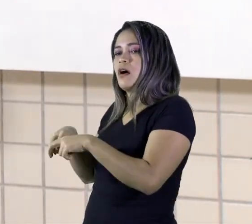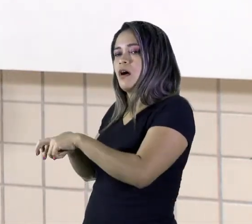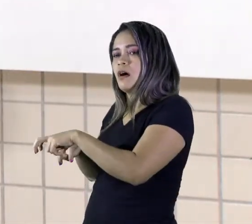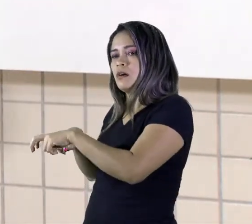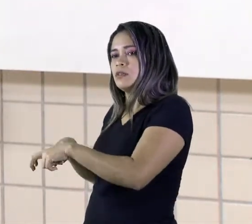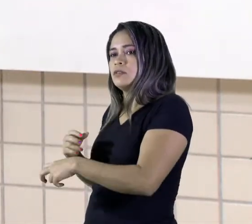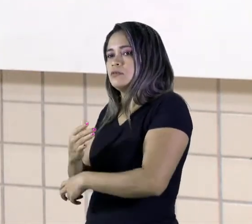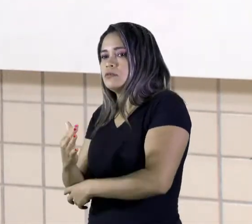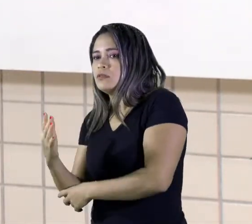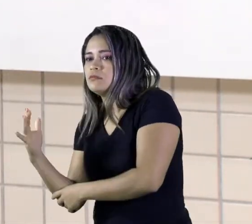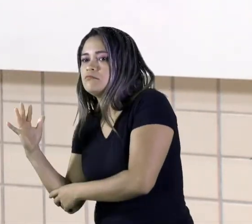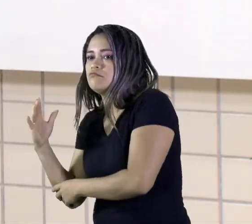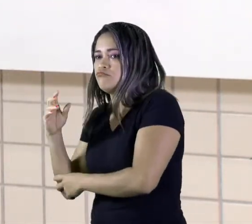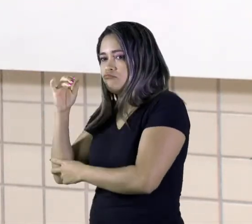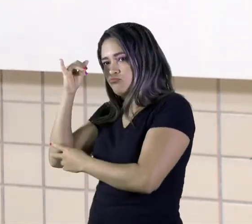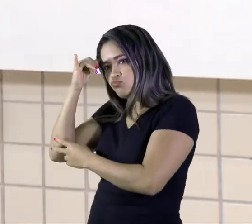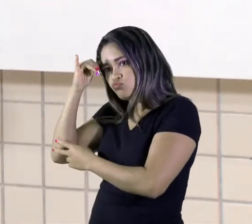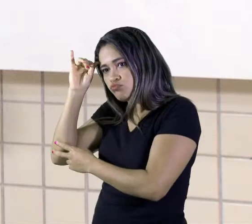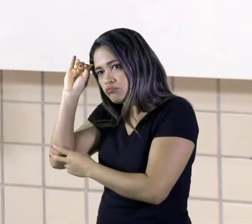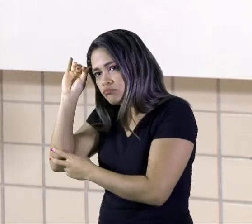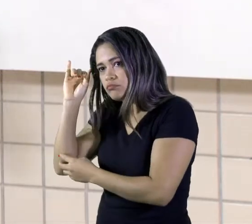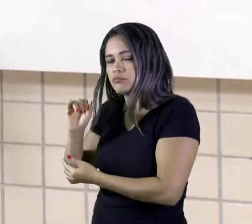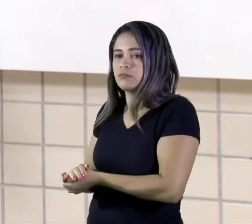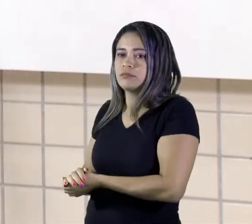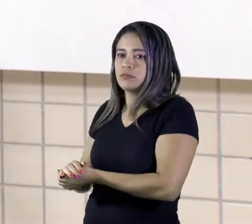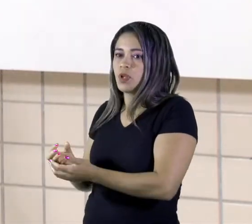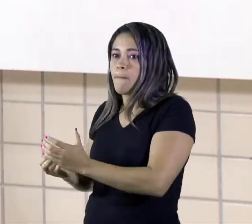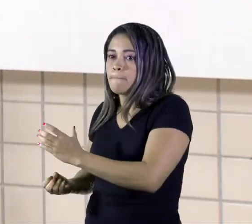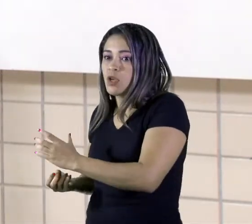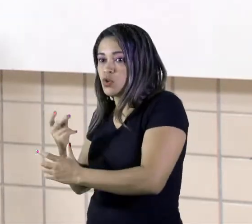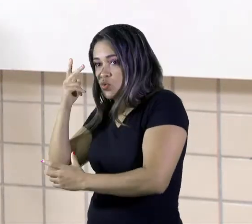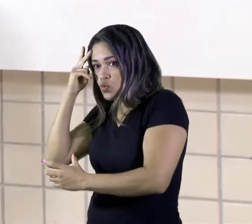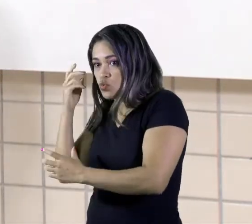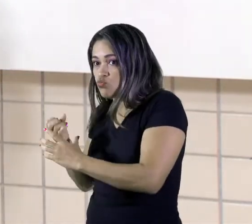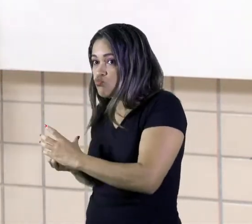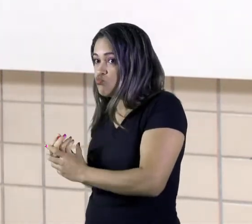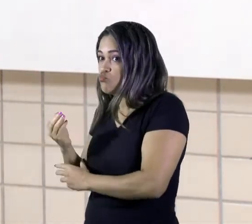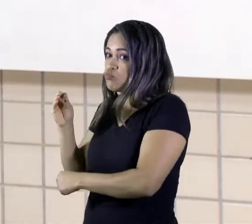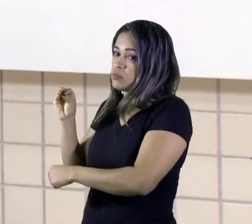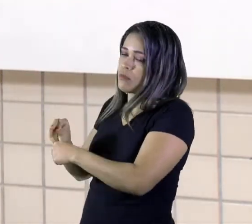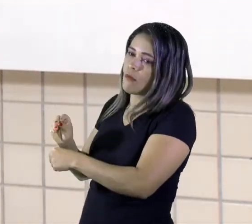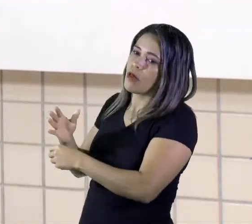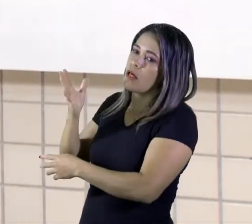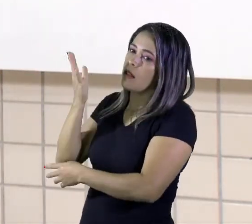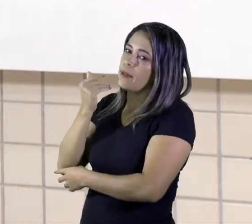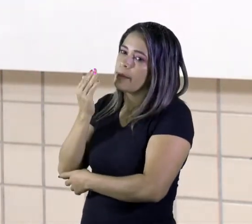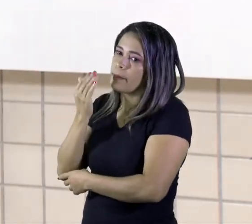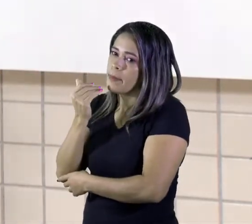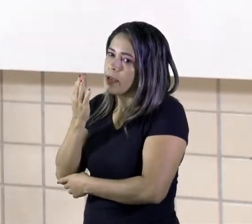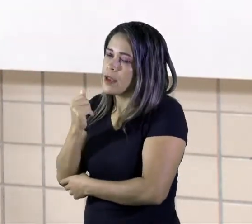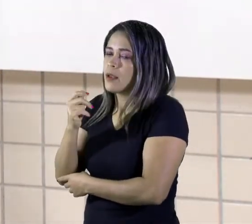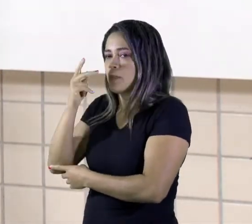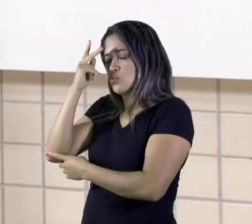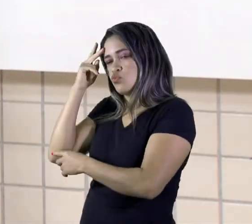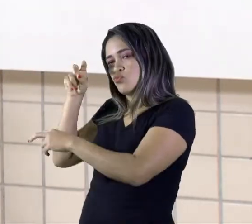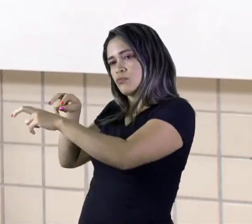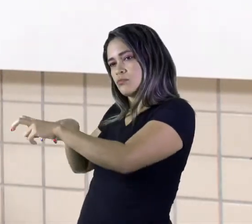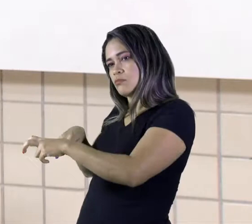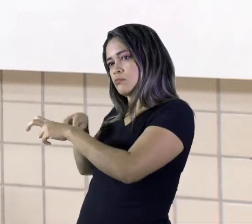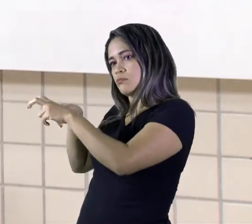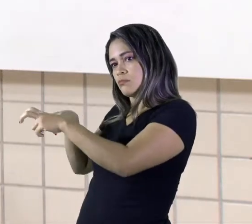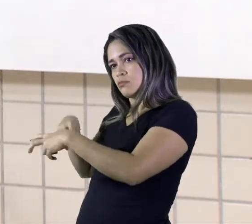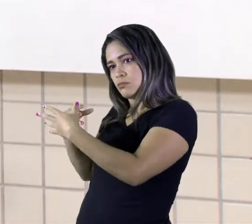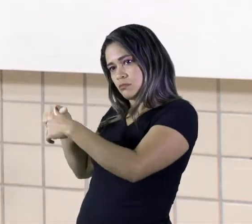e do gado. São produtores de alimentos, são agropecuaristas,